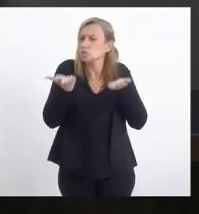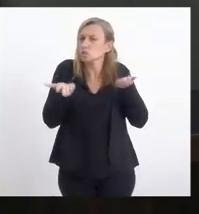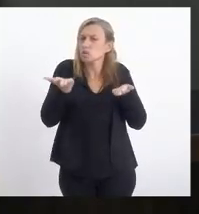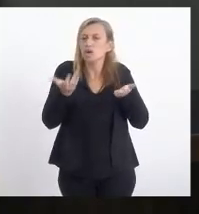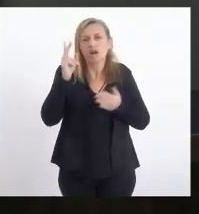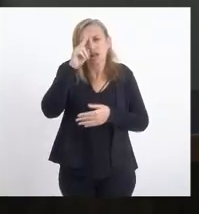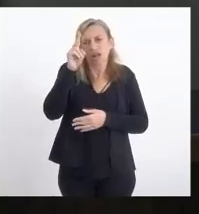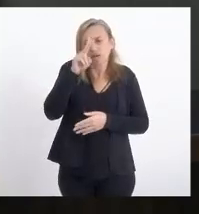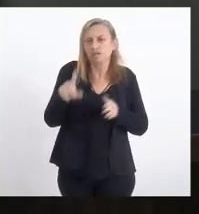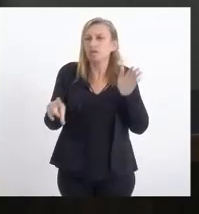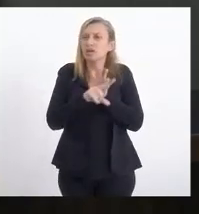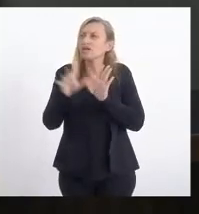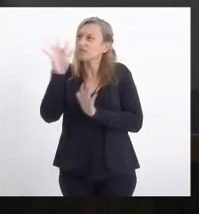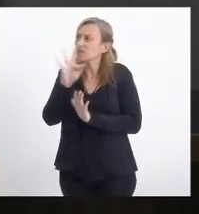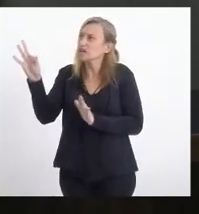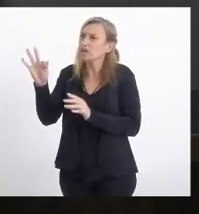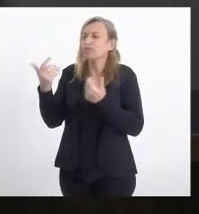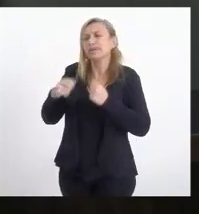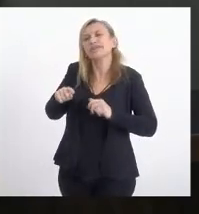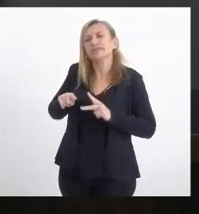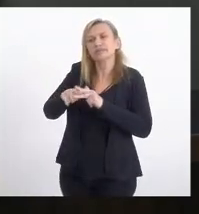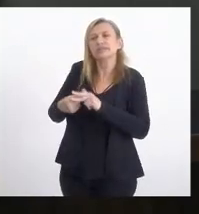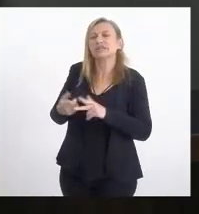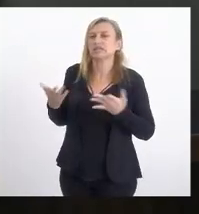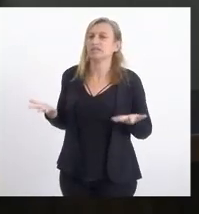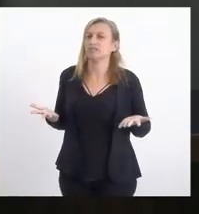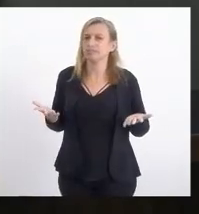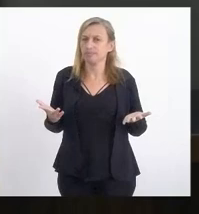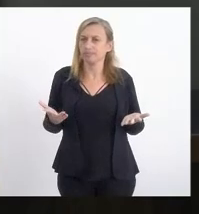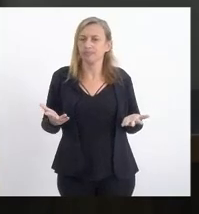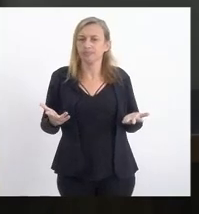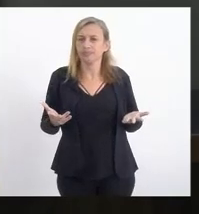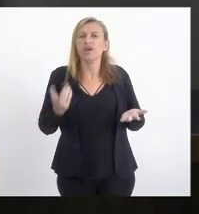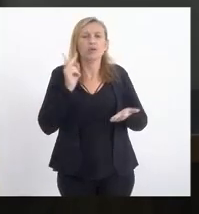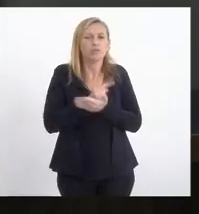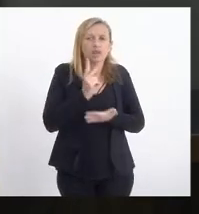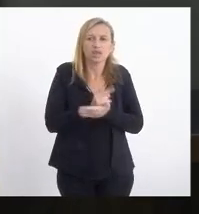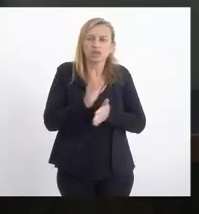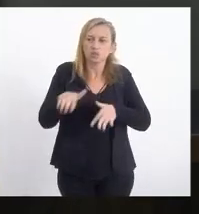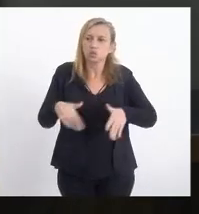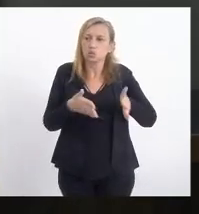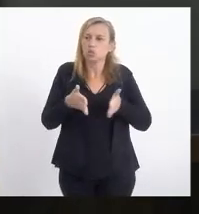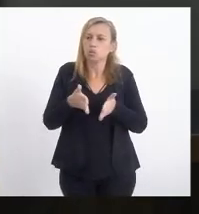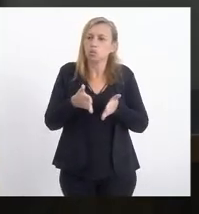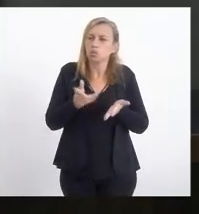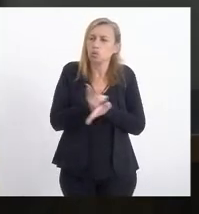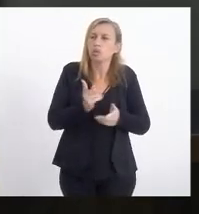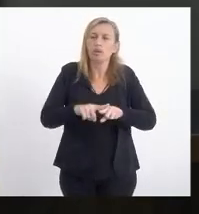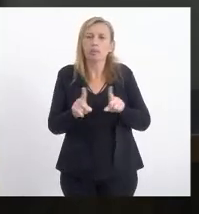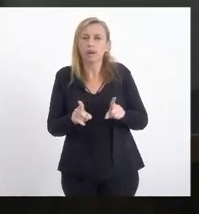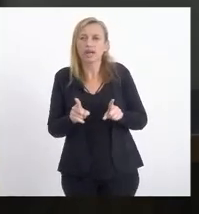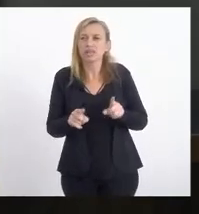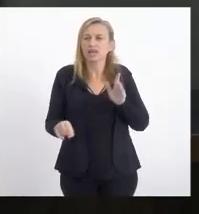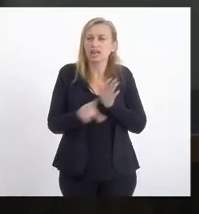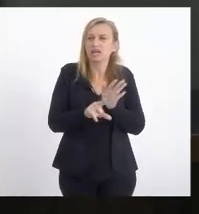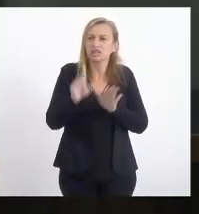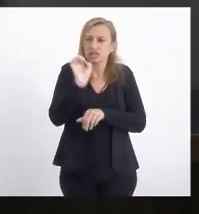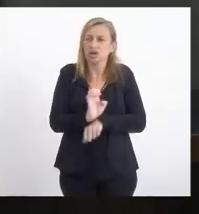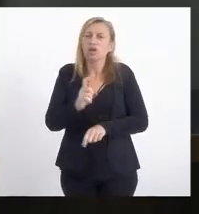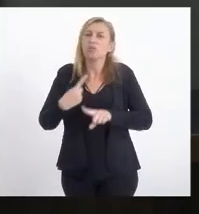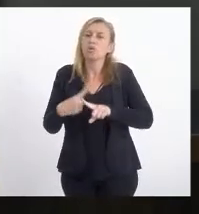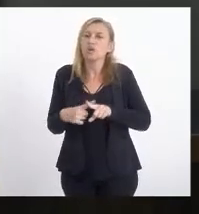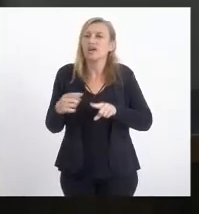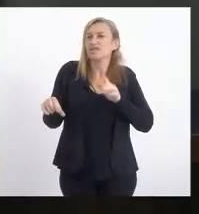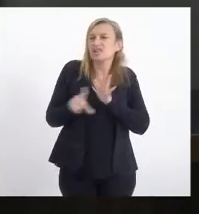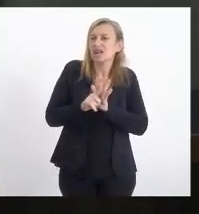Lembrando que existe uma uma lei federal que a gente precisa corrigir de alguma forma mesmo que seja no caminho torto mas no âmbito da legislação Estadual que